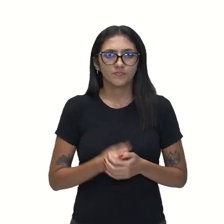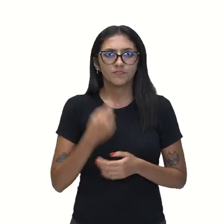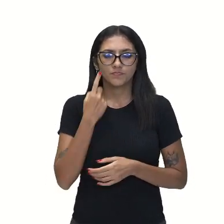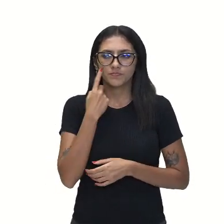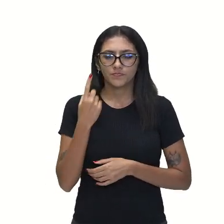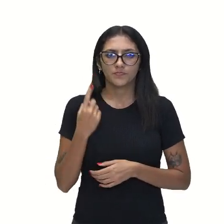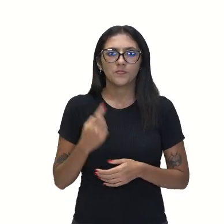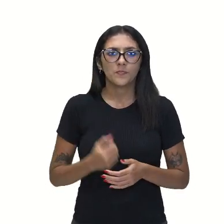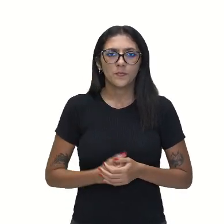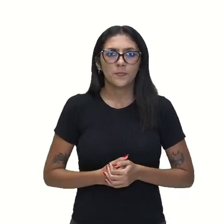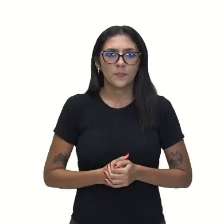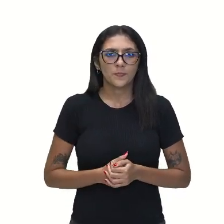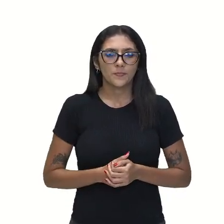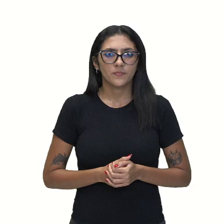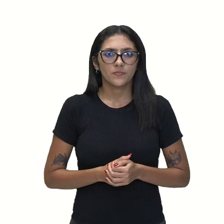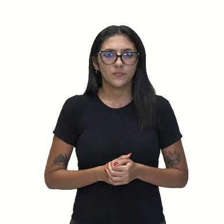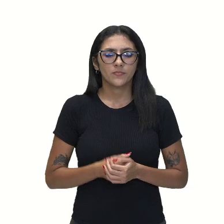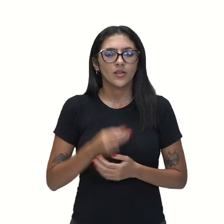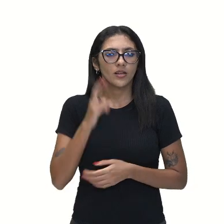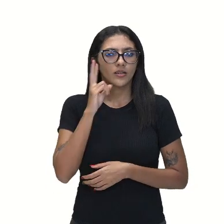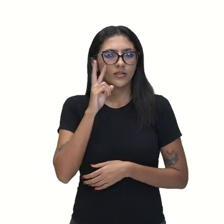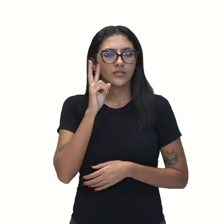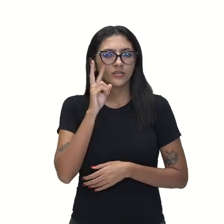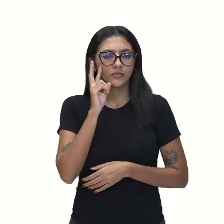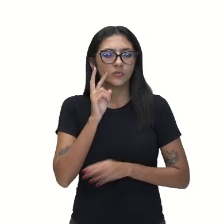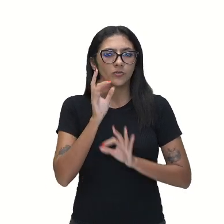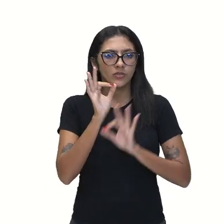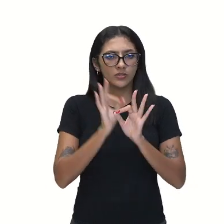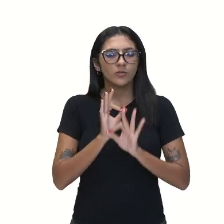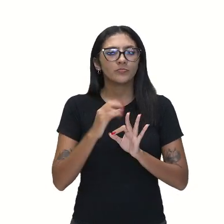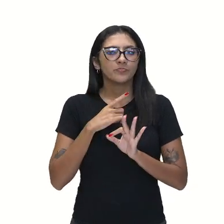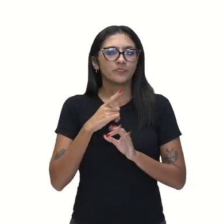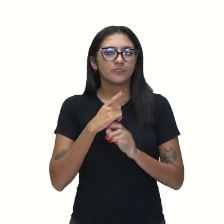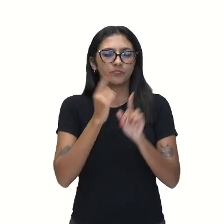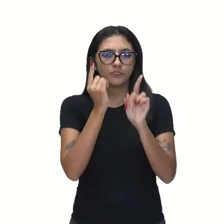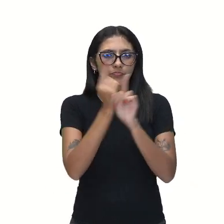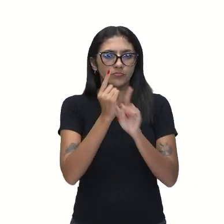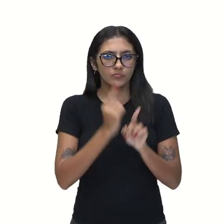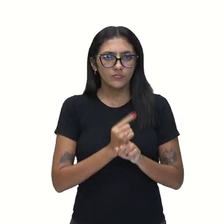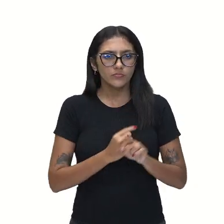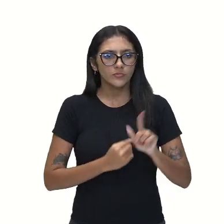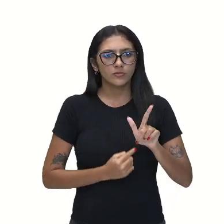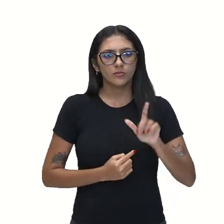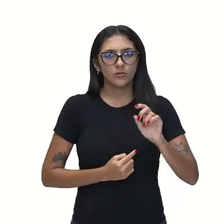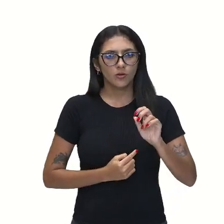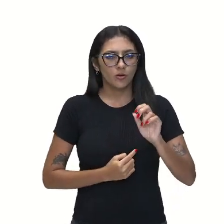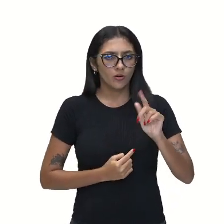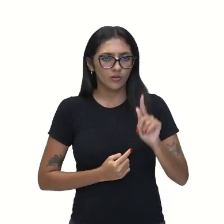na base 2. Lembra que eu falei para vocês que para a gente encontrar o logaritmo,